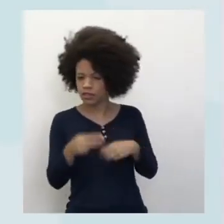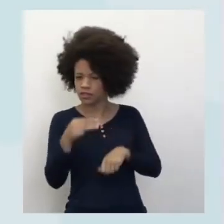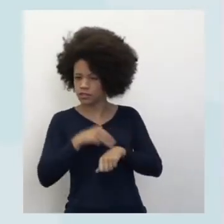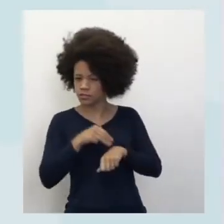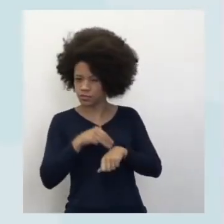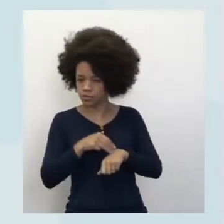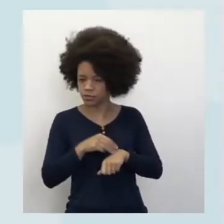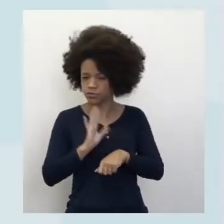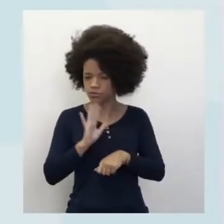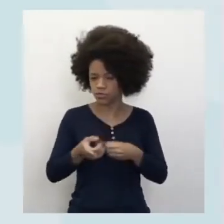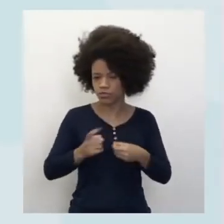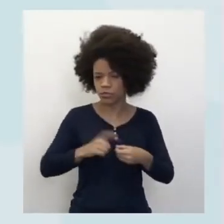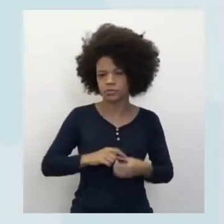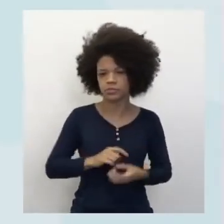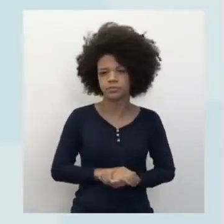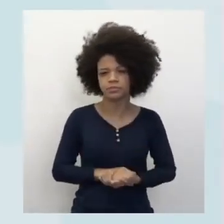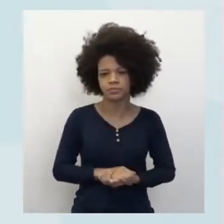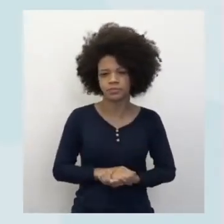para a gente, tá bom?